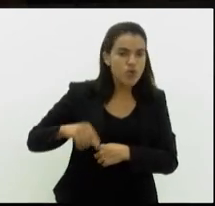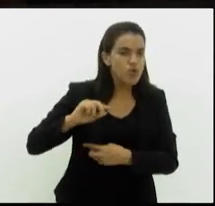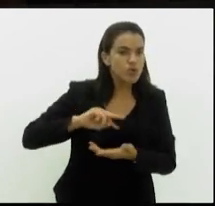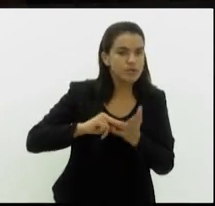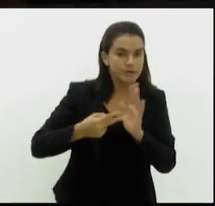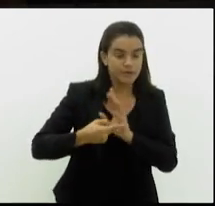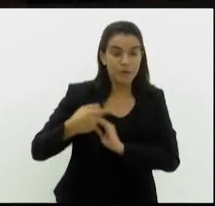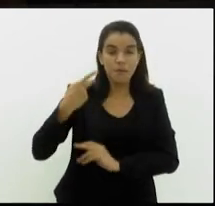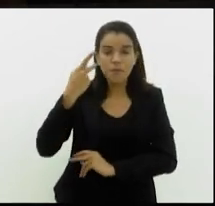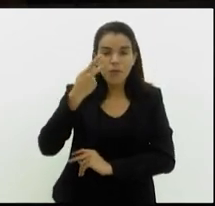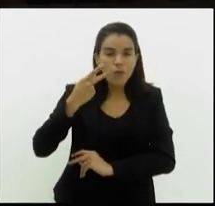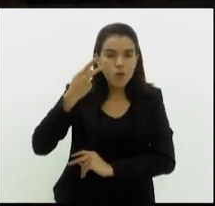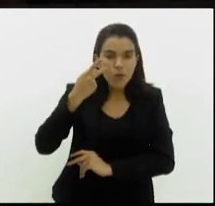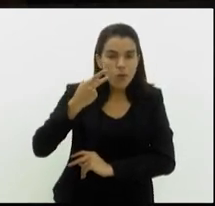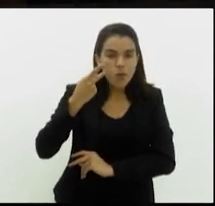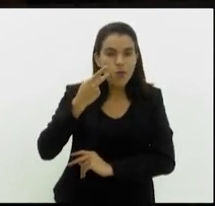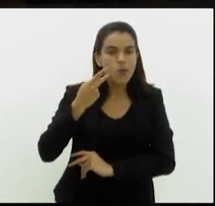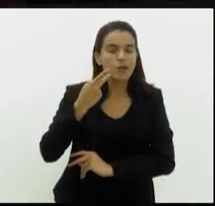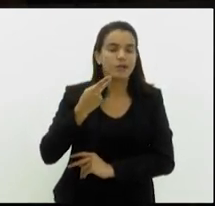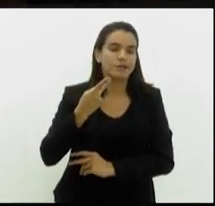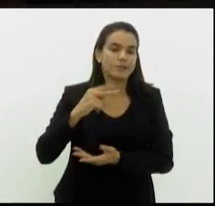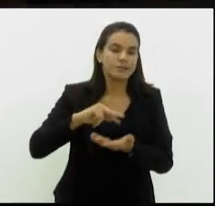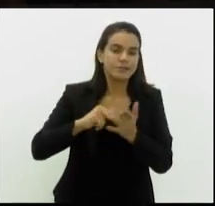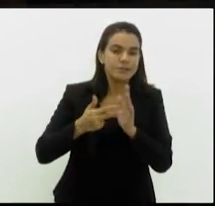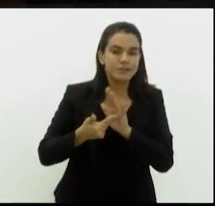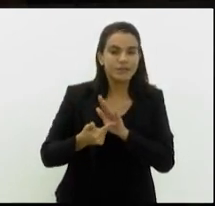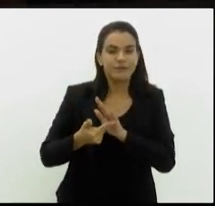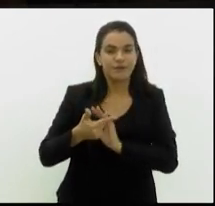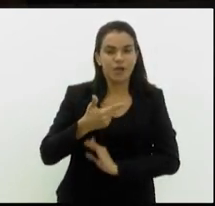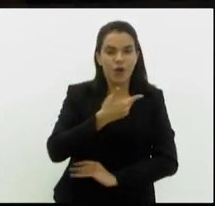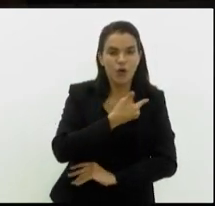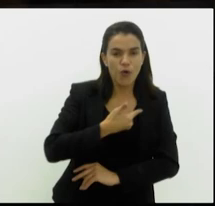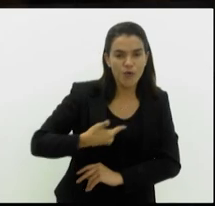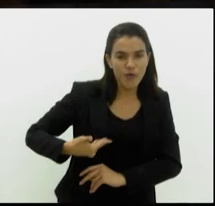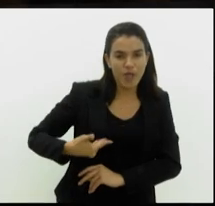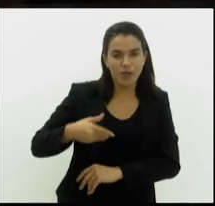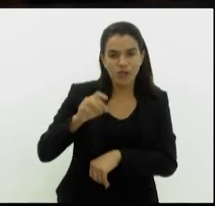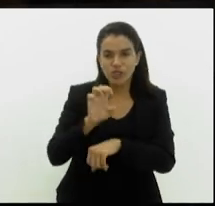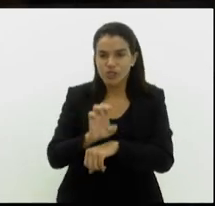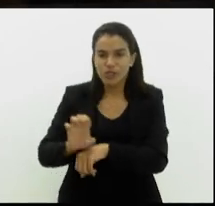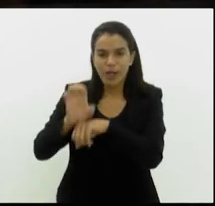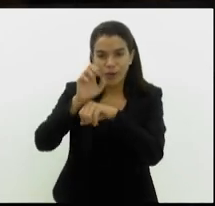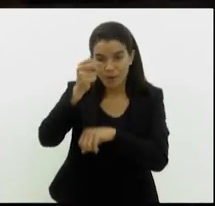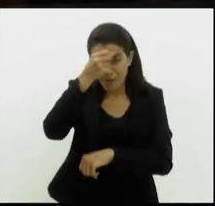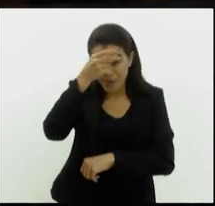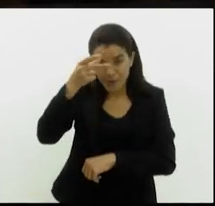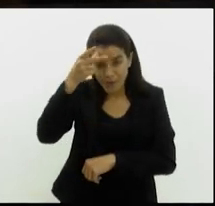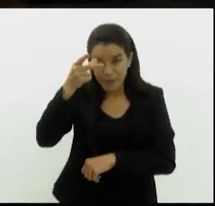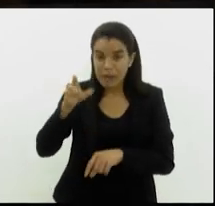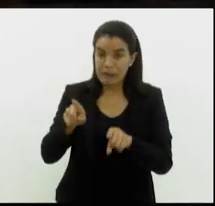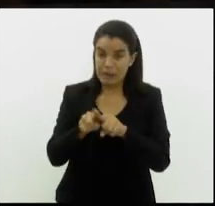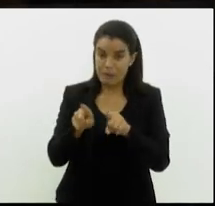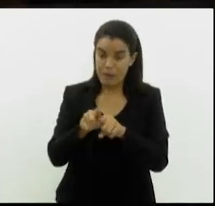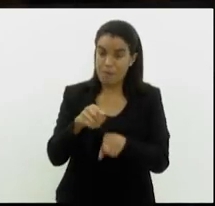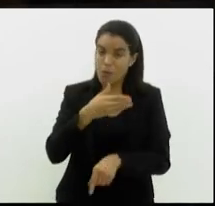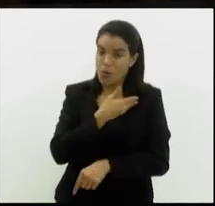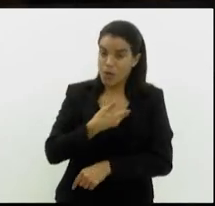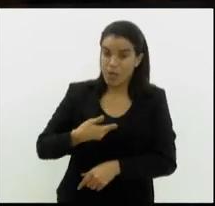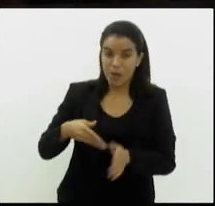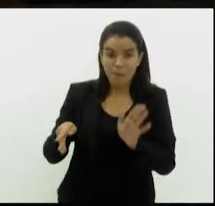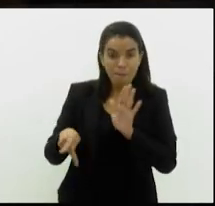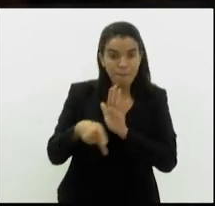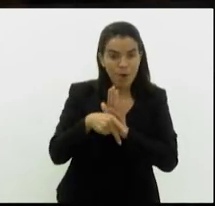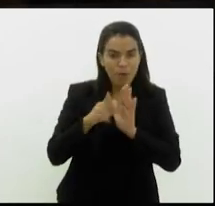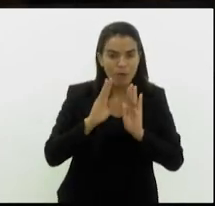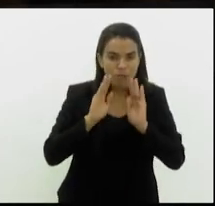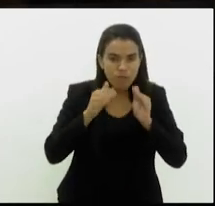políticas que têm que perpassar os governos, e tem políticas de governo.